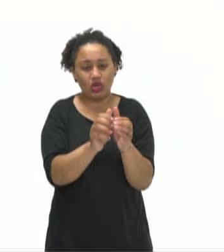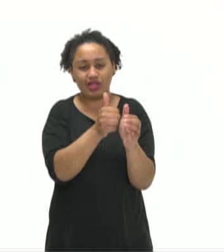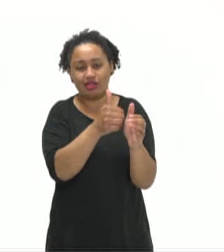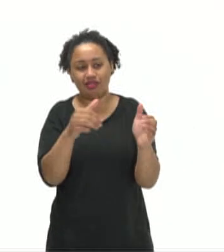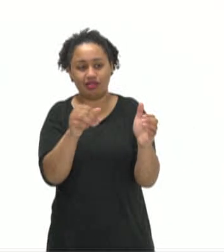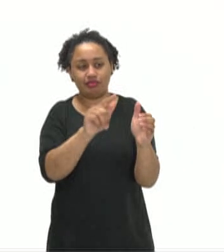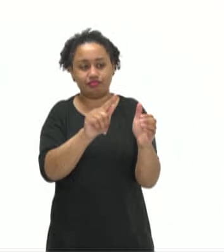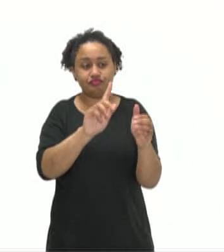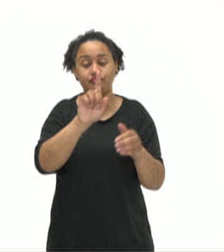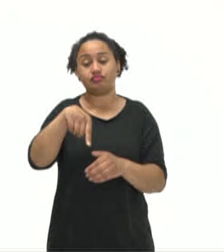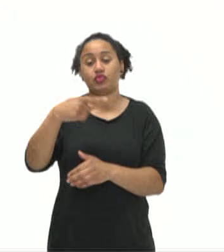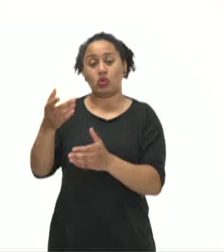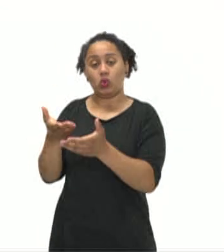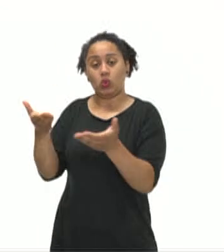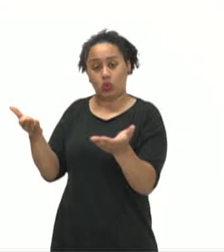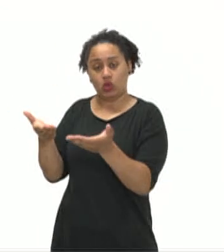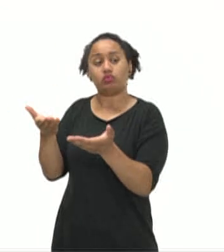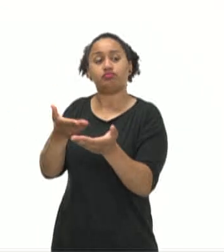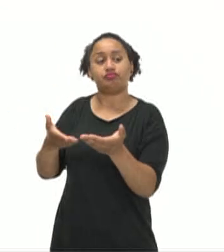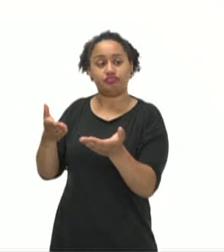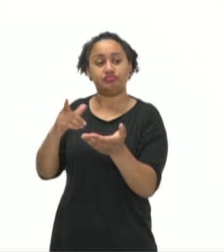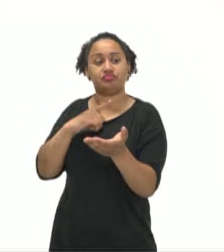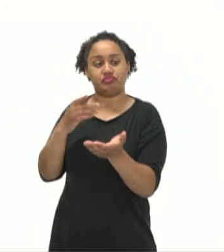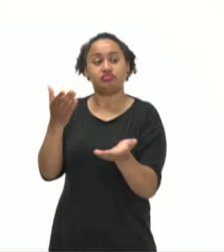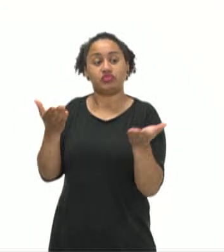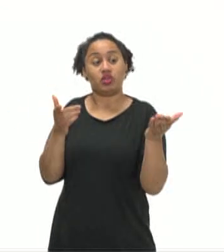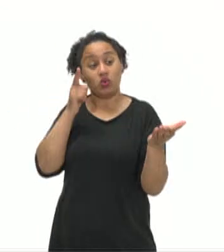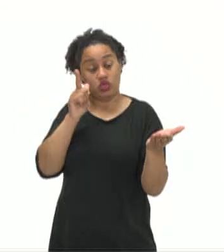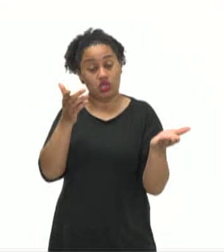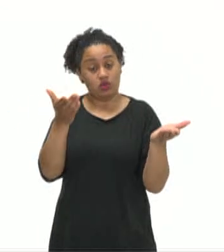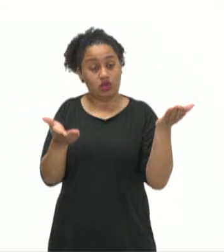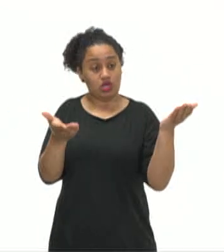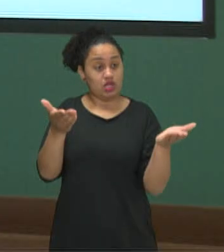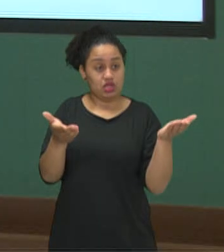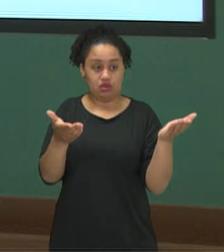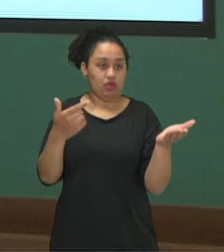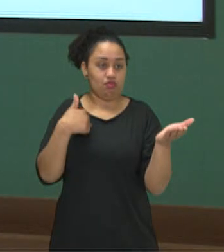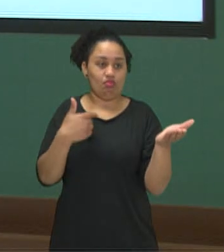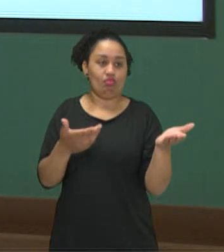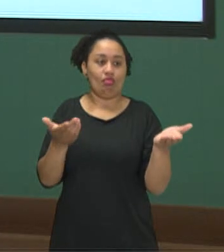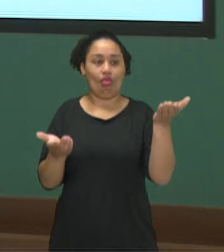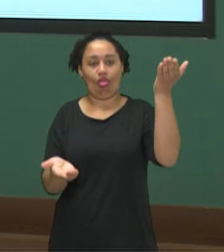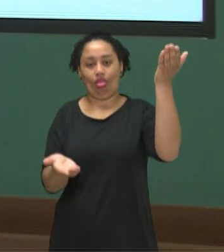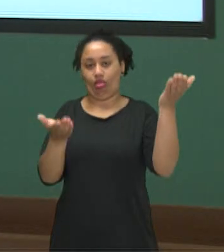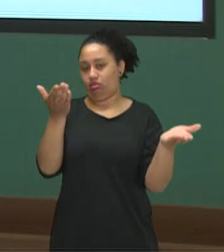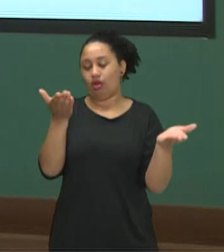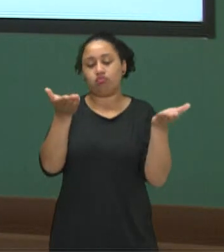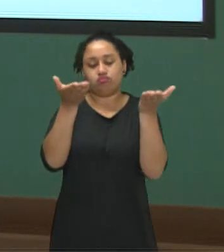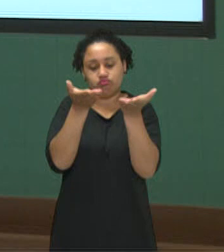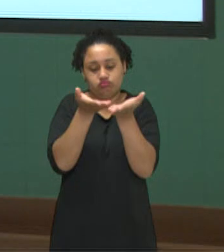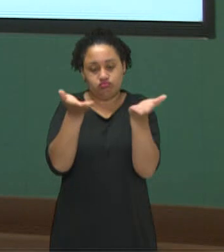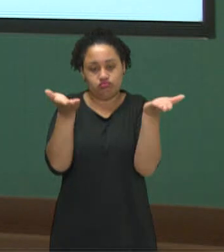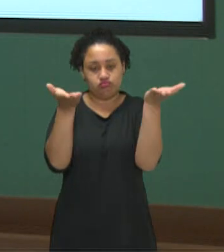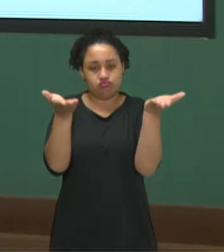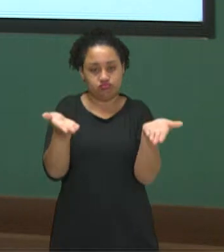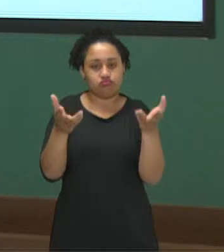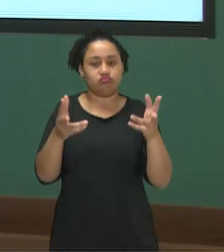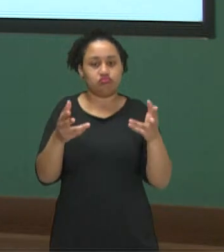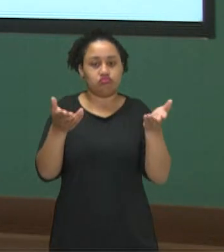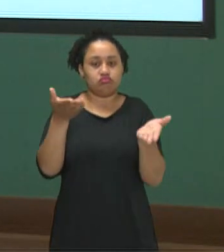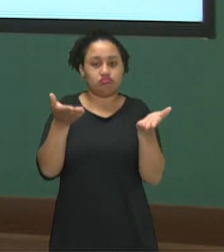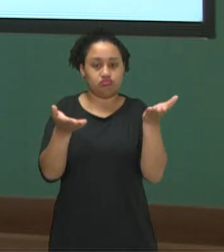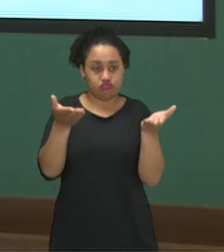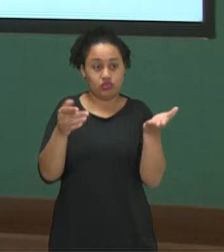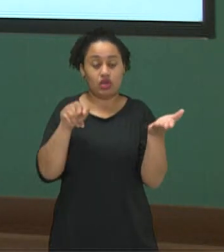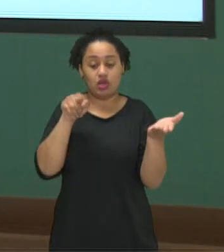No prato direito da balança, que está equilibrada, ó, não está nenhuma para cima, nenhuma para baixo, elas estão equilibradas,